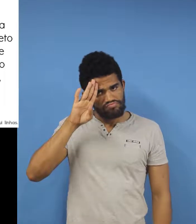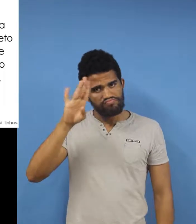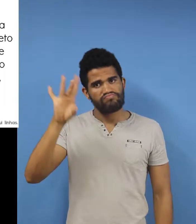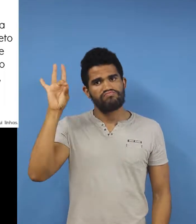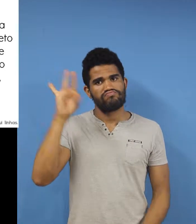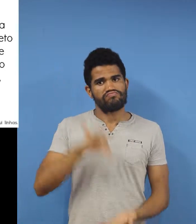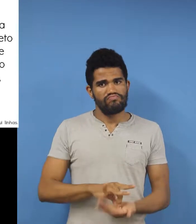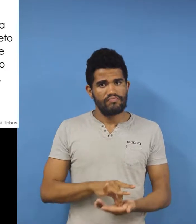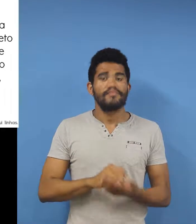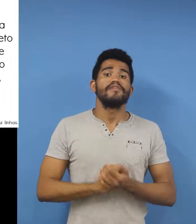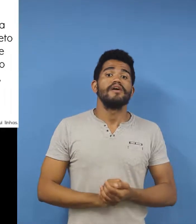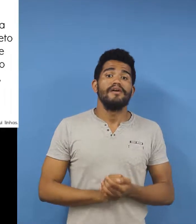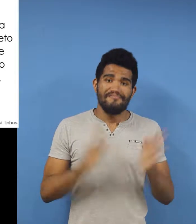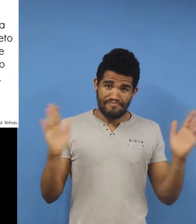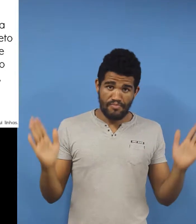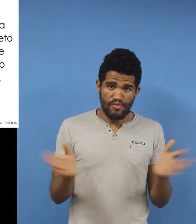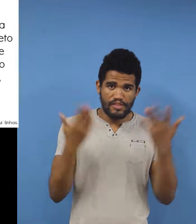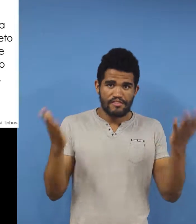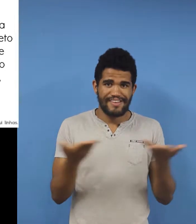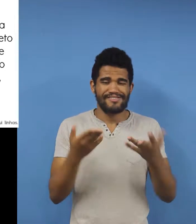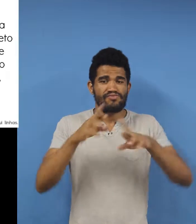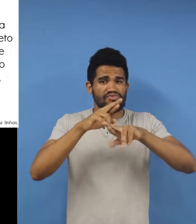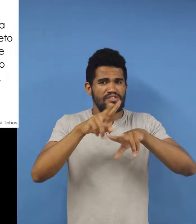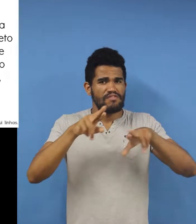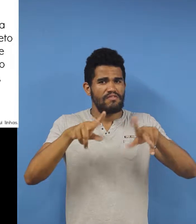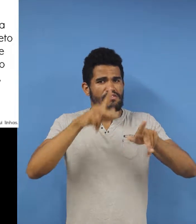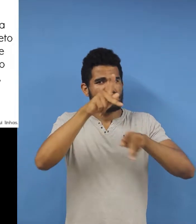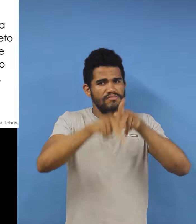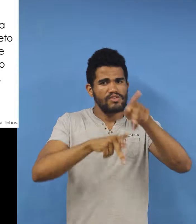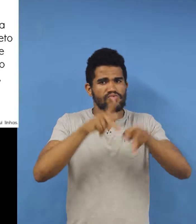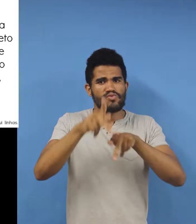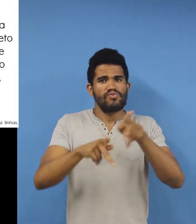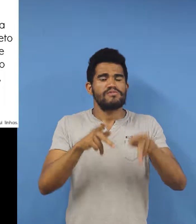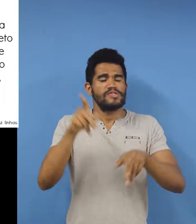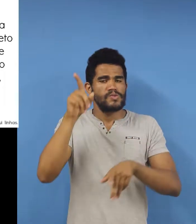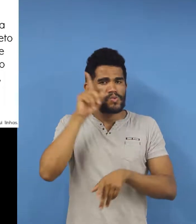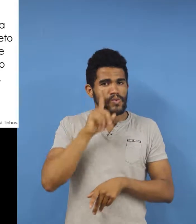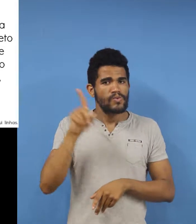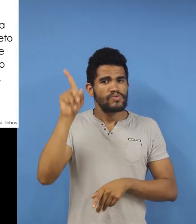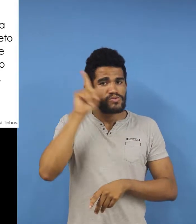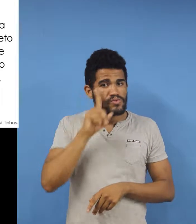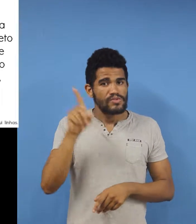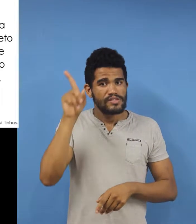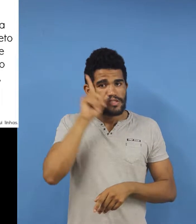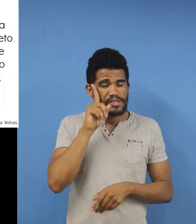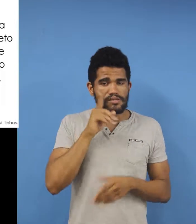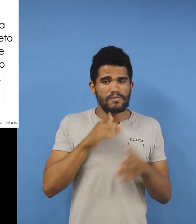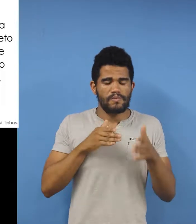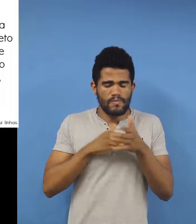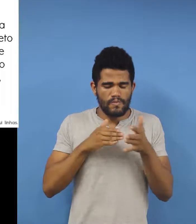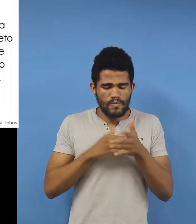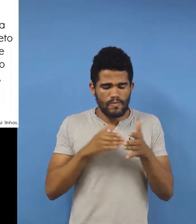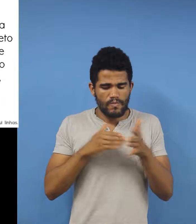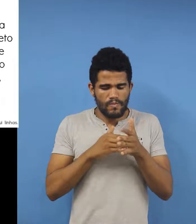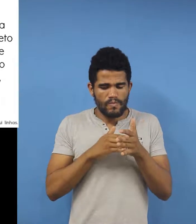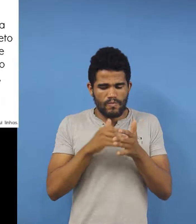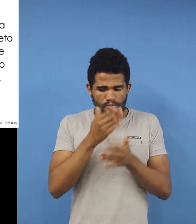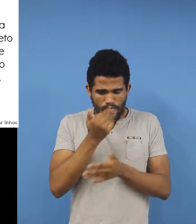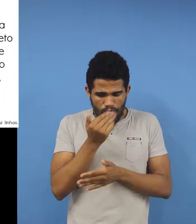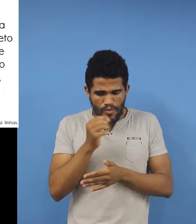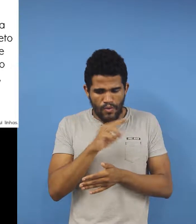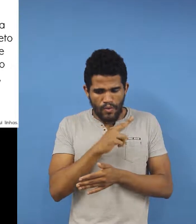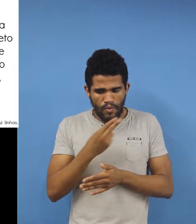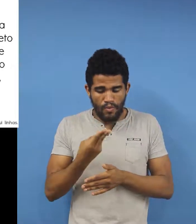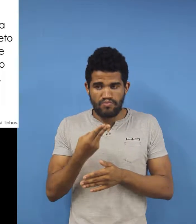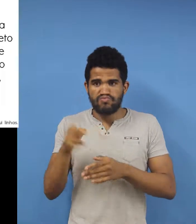mas cuidar da saúde era o que deveria estar. Com essa motivação, milhares de pessoas submetem-se